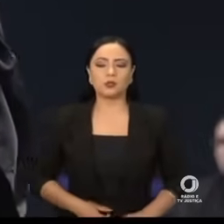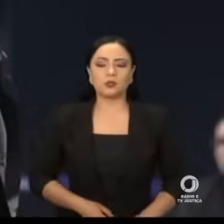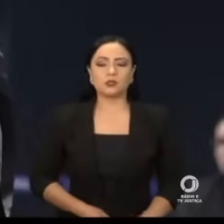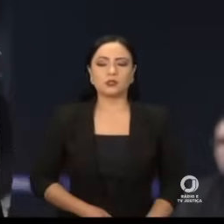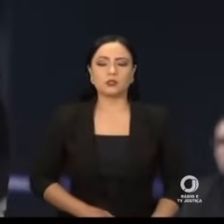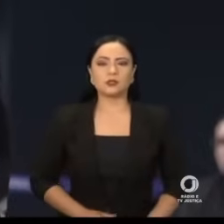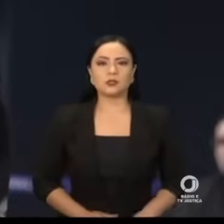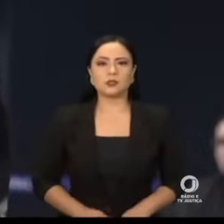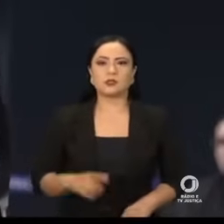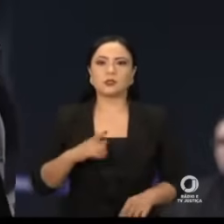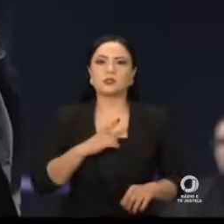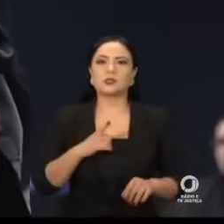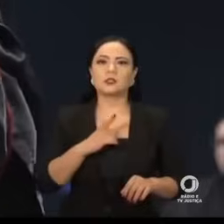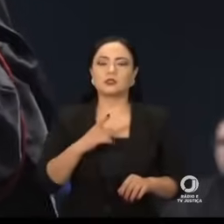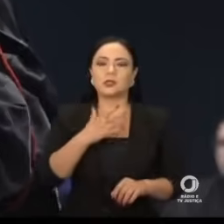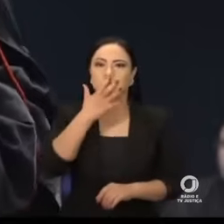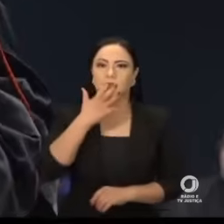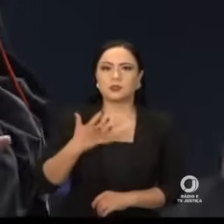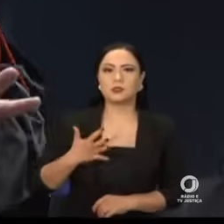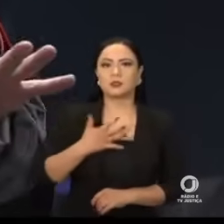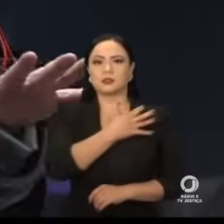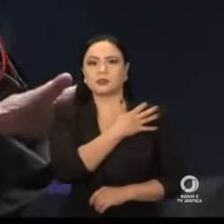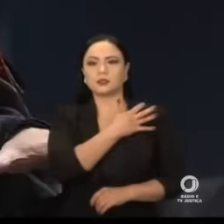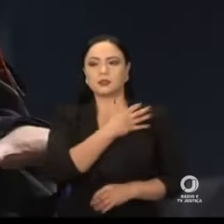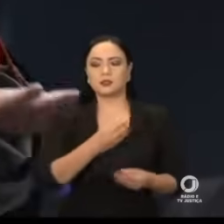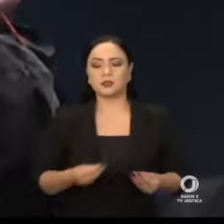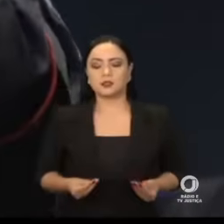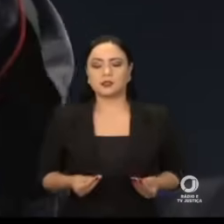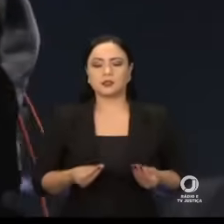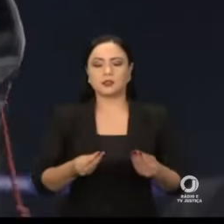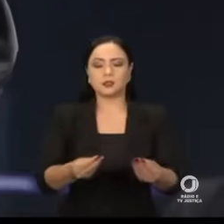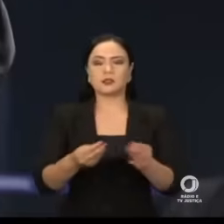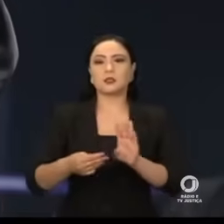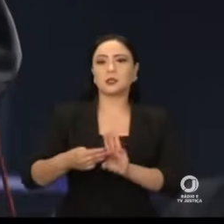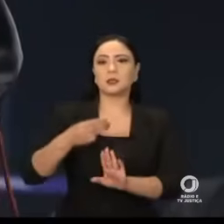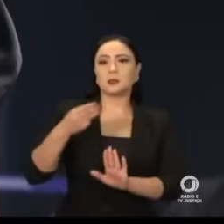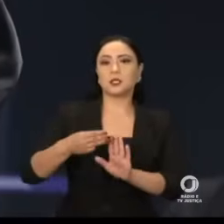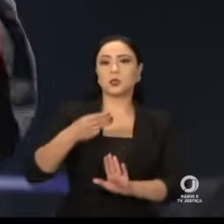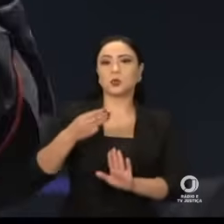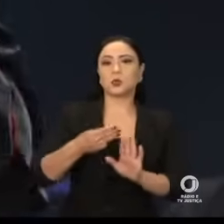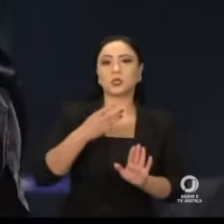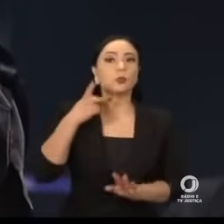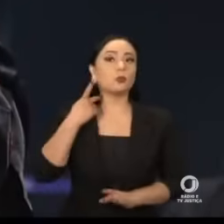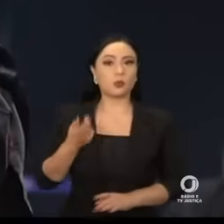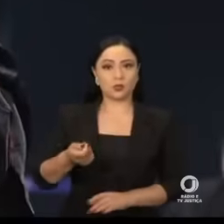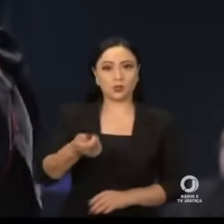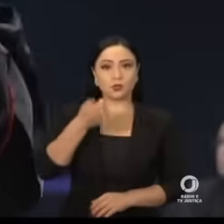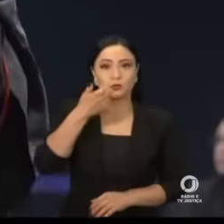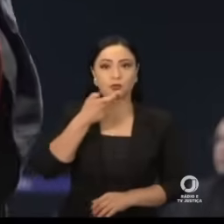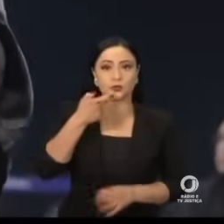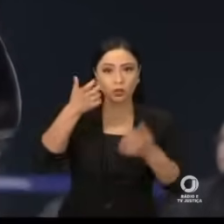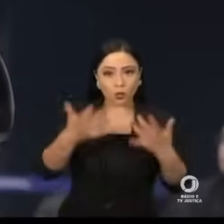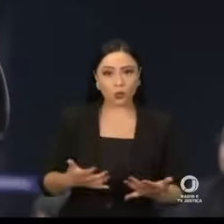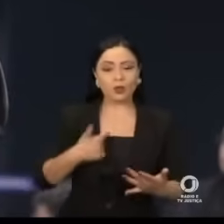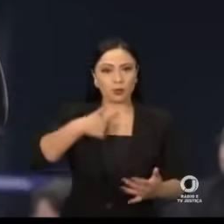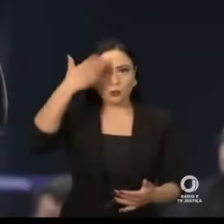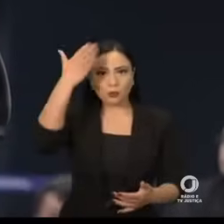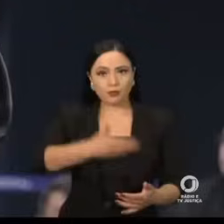Então, se a acusação levou uma minuta, como disse o procurador, que eu vou provar que não é uma minuta,